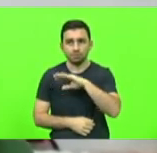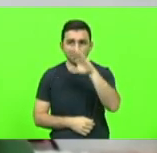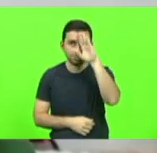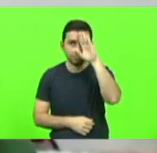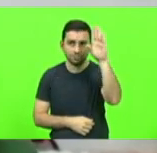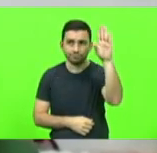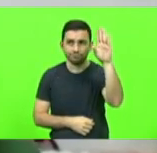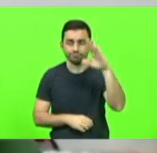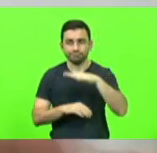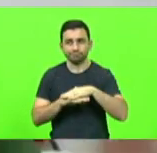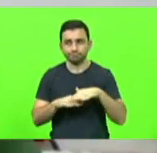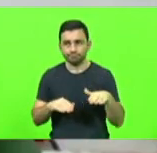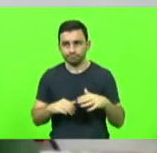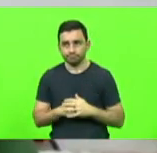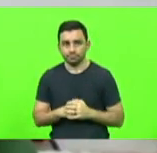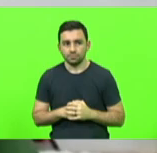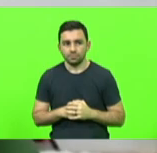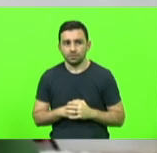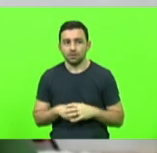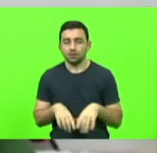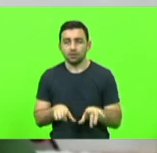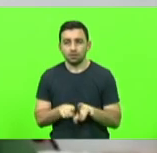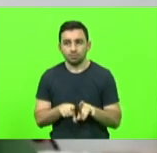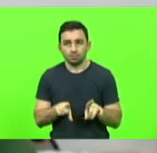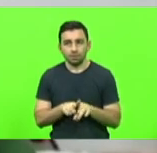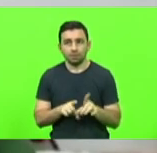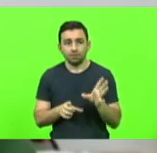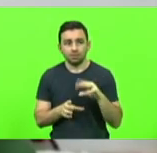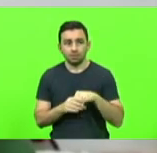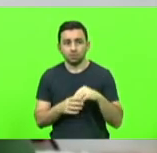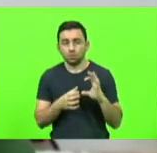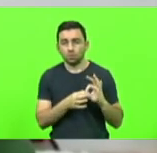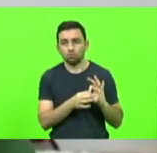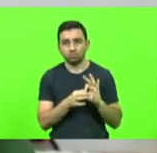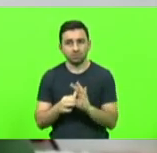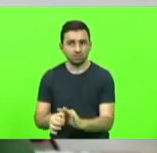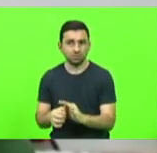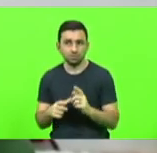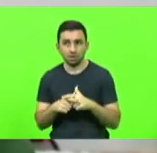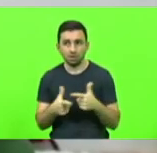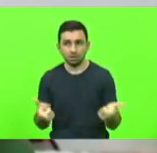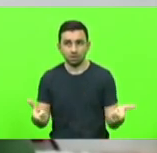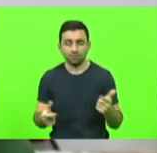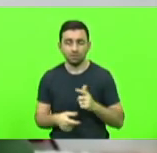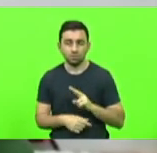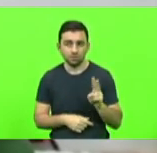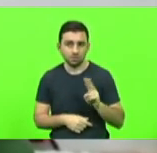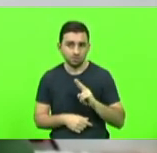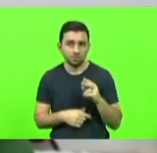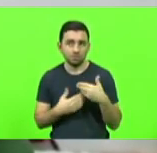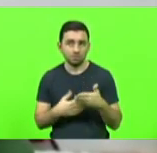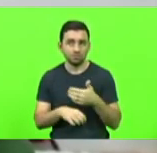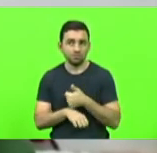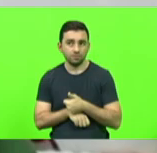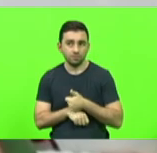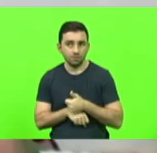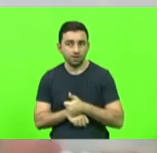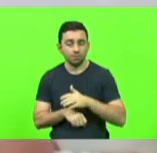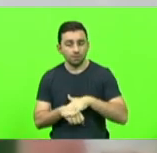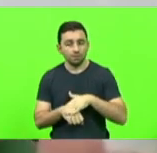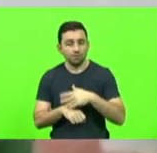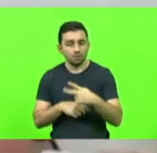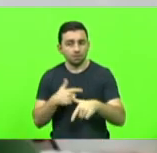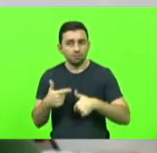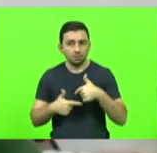aspecto. Mas ela está dentro de um contexto maior de valorização do profissional e da sua atuação.